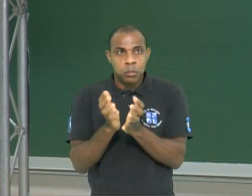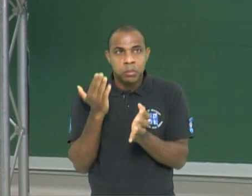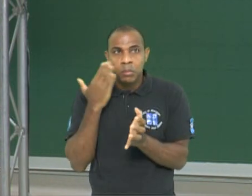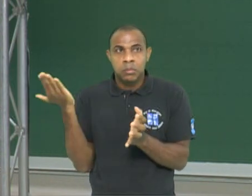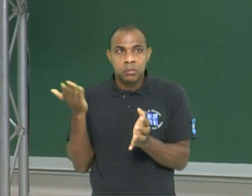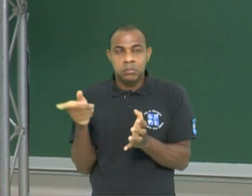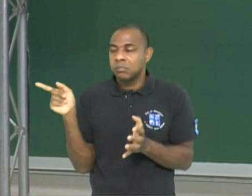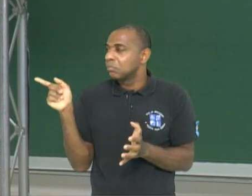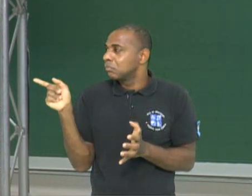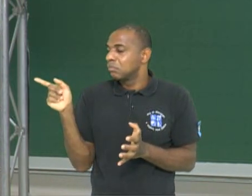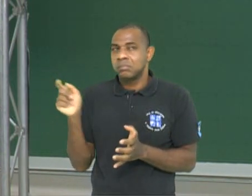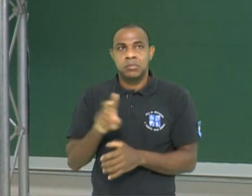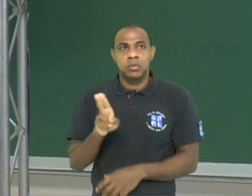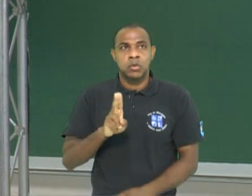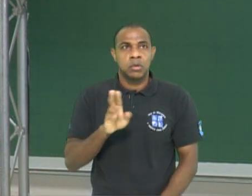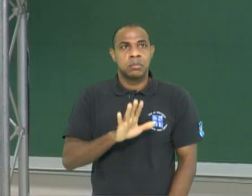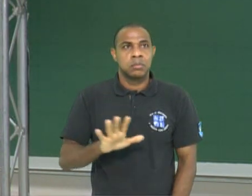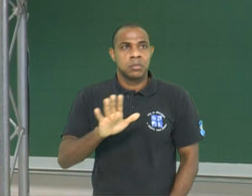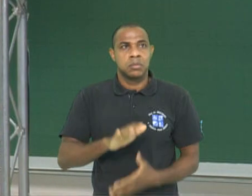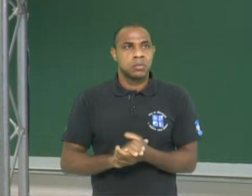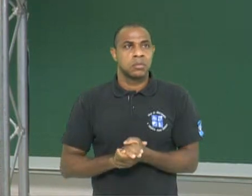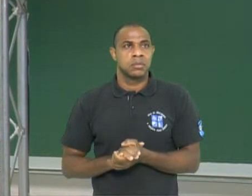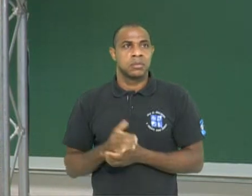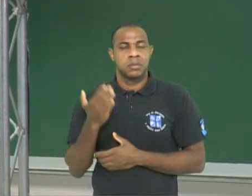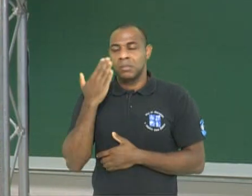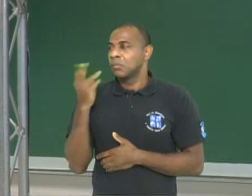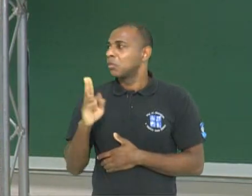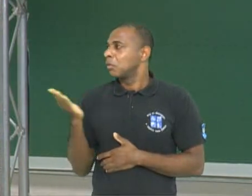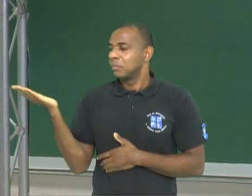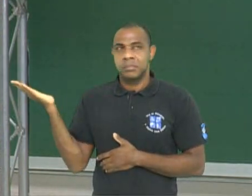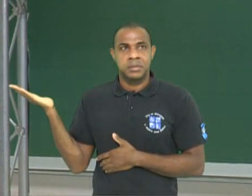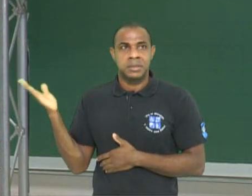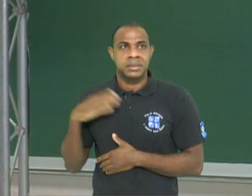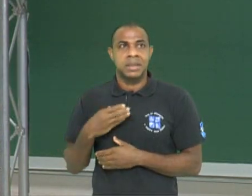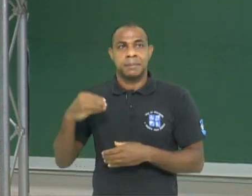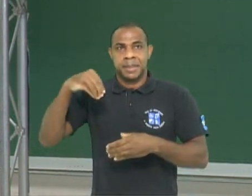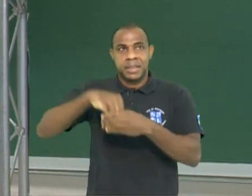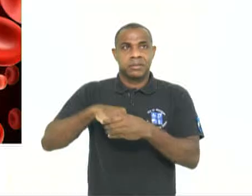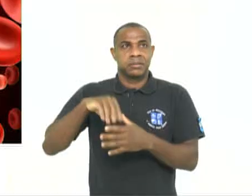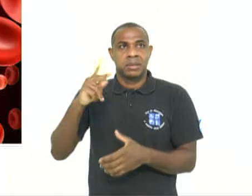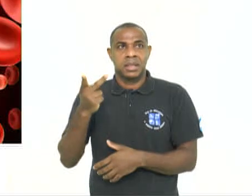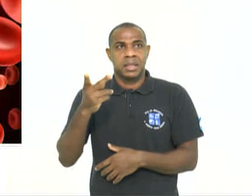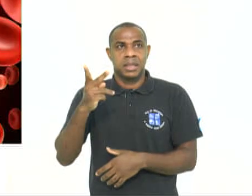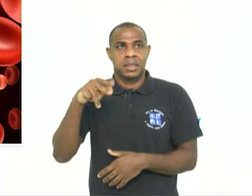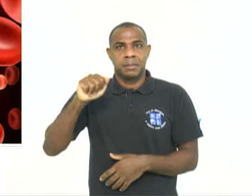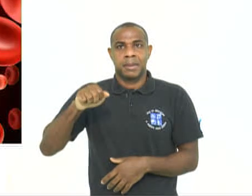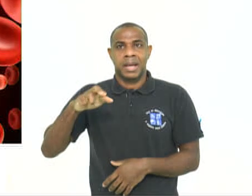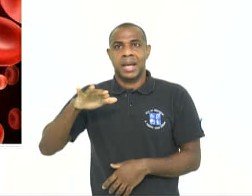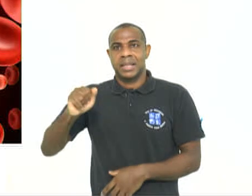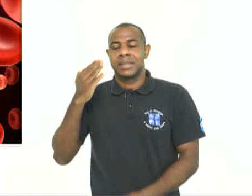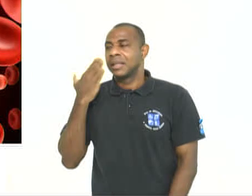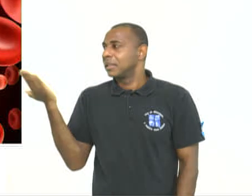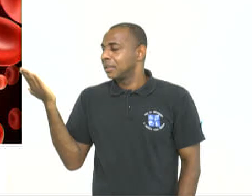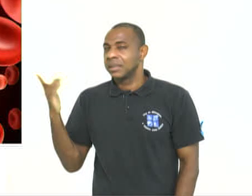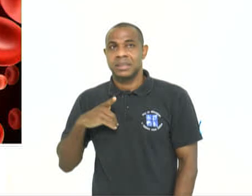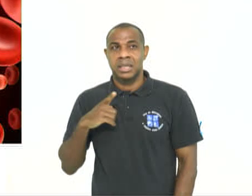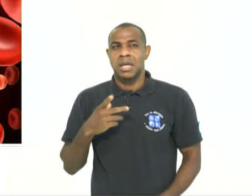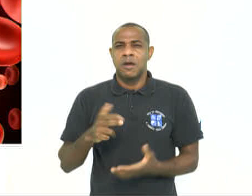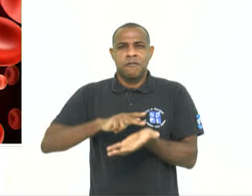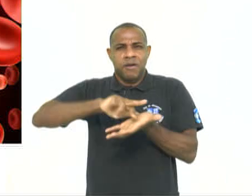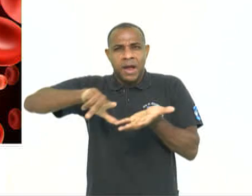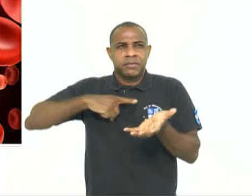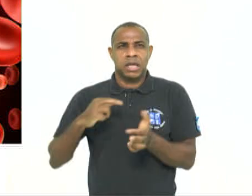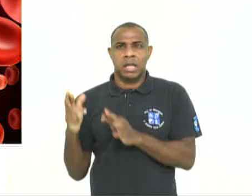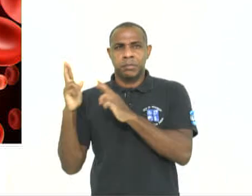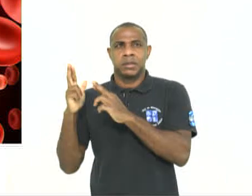ó, chamado hemoglobina, que está presente nas hemácias. E nas hemácias tem muita hemoglobina, né, responsável ali justamente